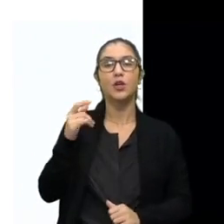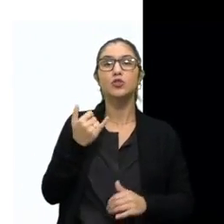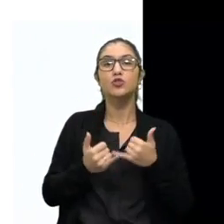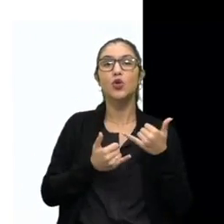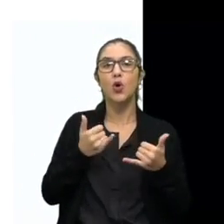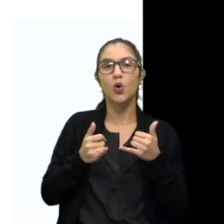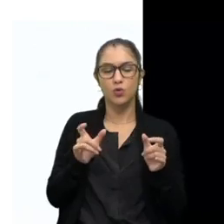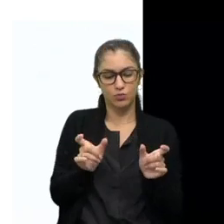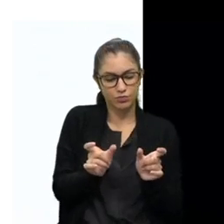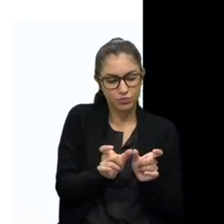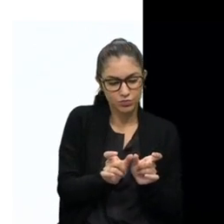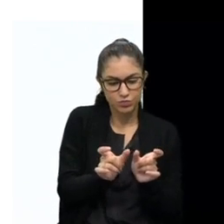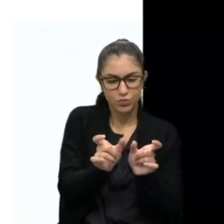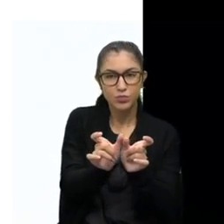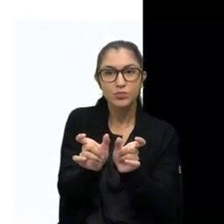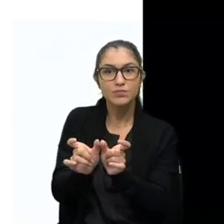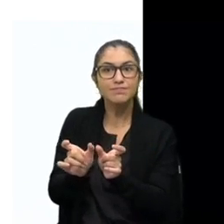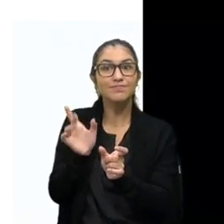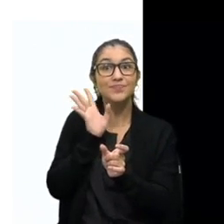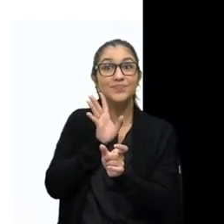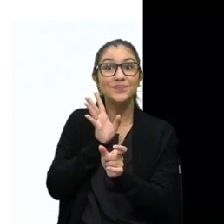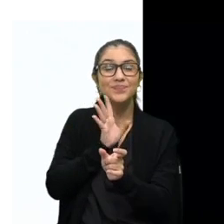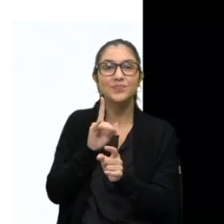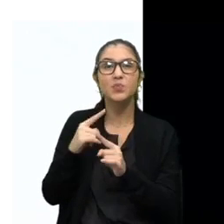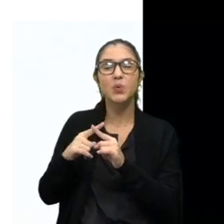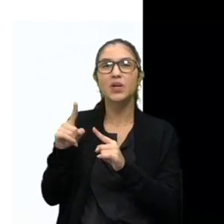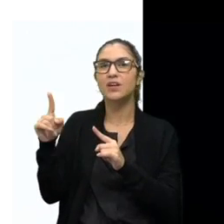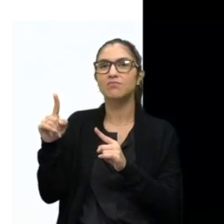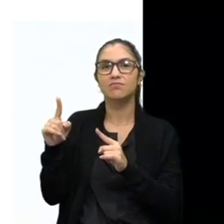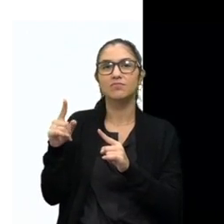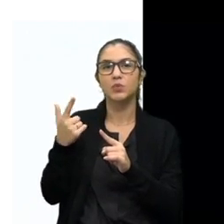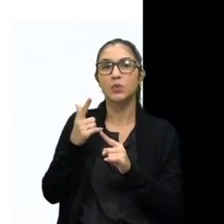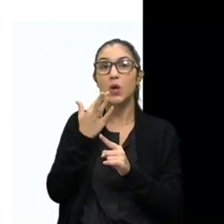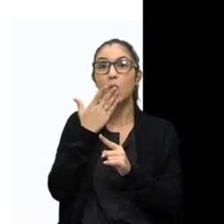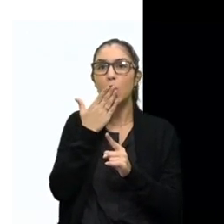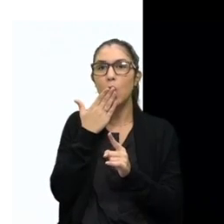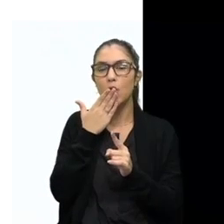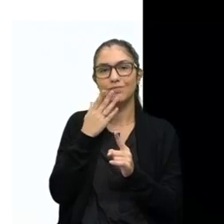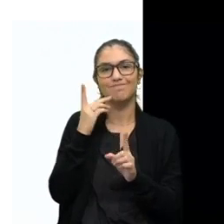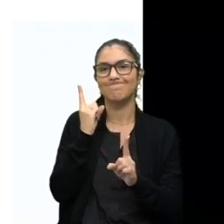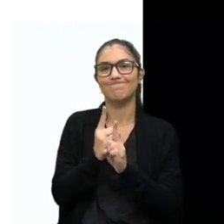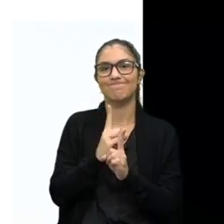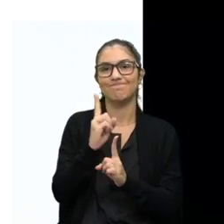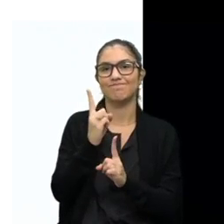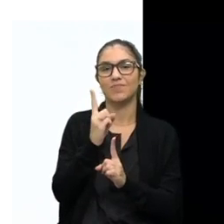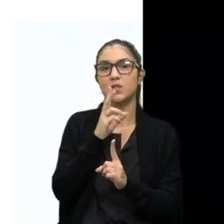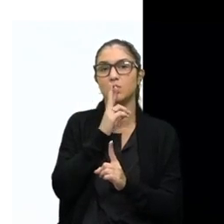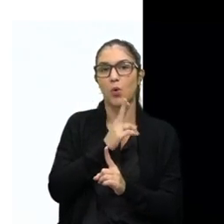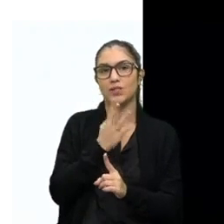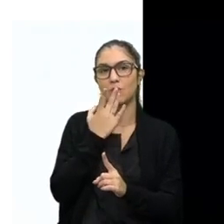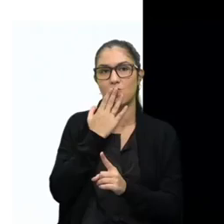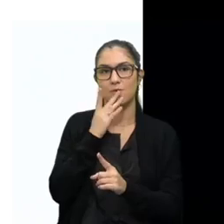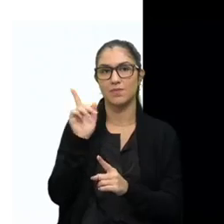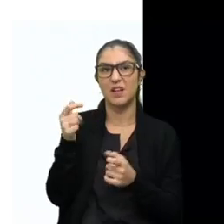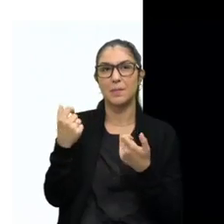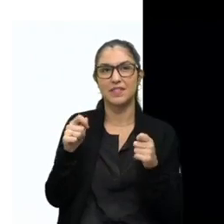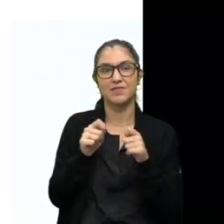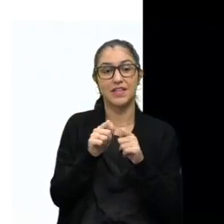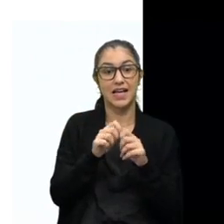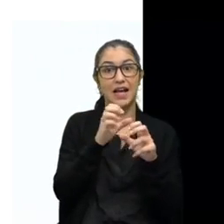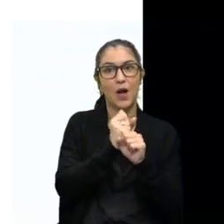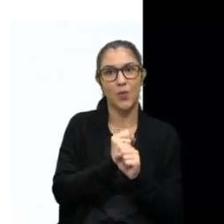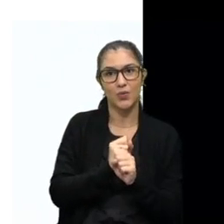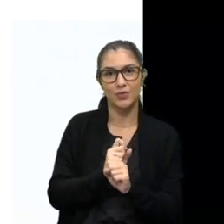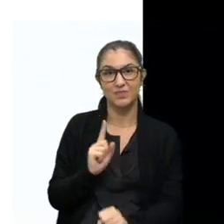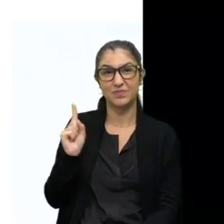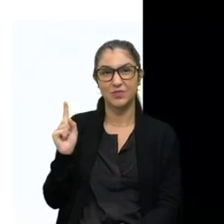de dominó. Bem bacana também, porque não dá para apoiar na cor, não vai descobrir a resposta pela cor, né? Ele vai ter que fazer o cálculo,